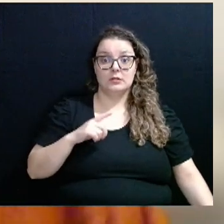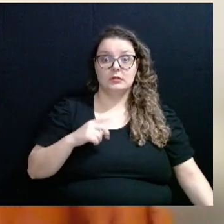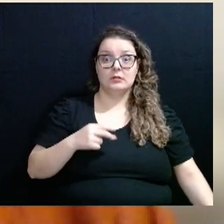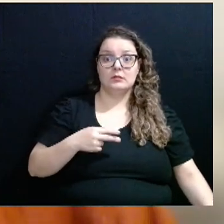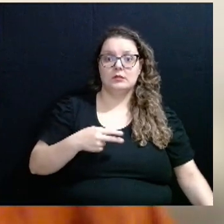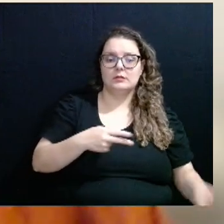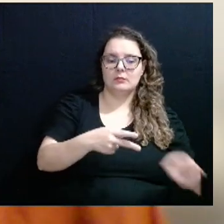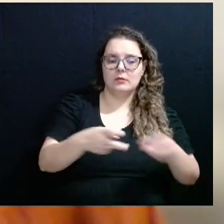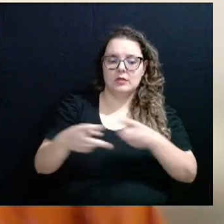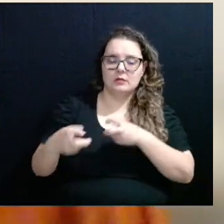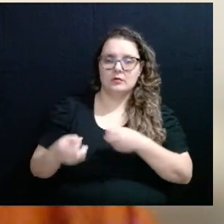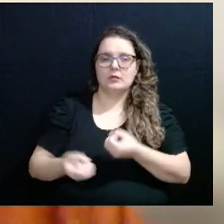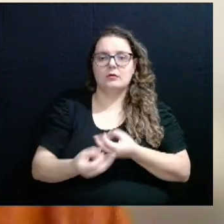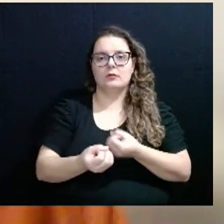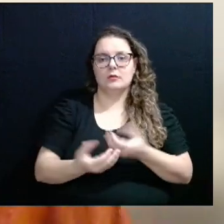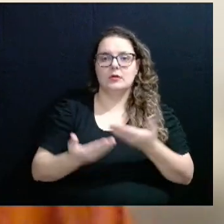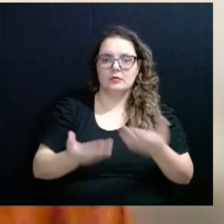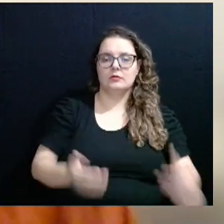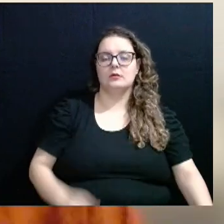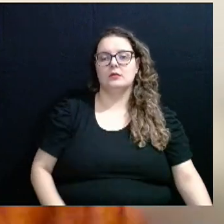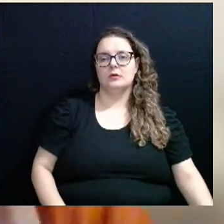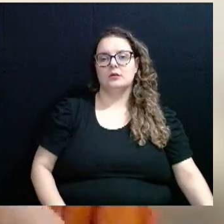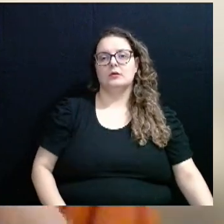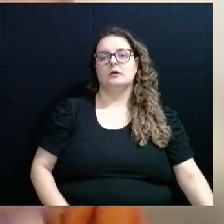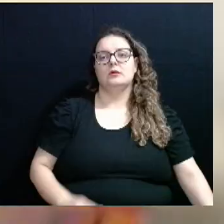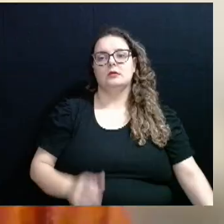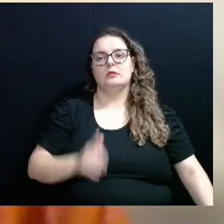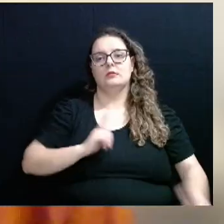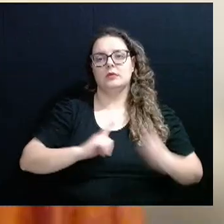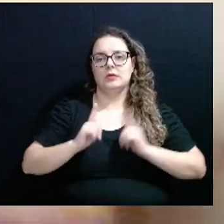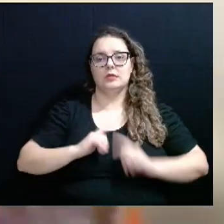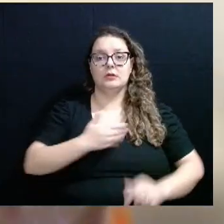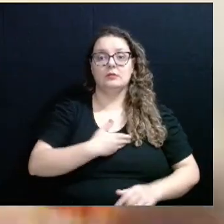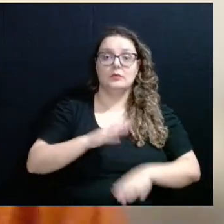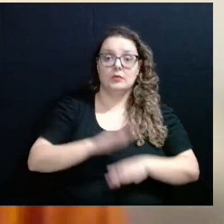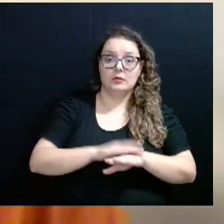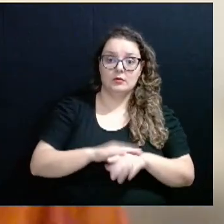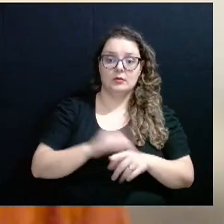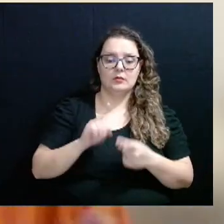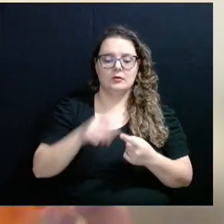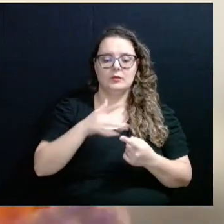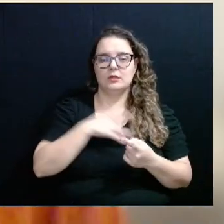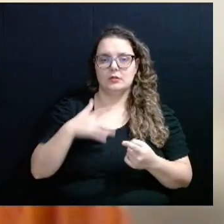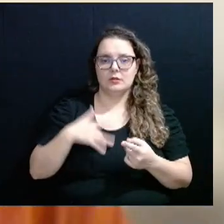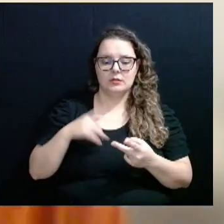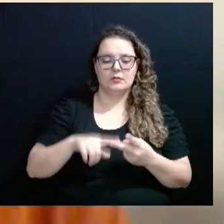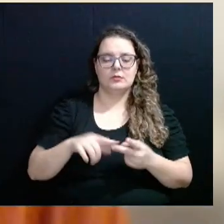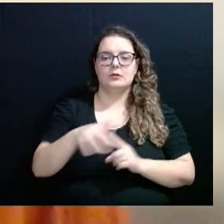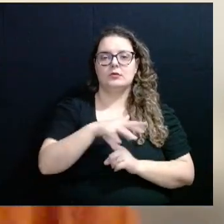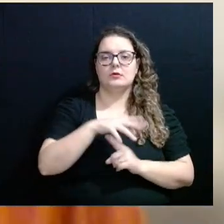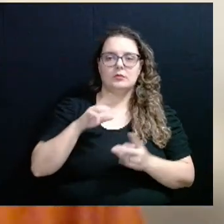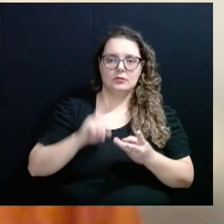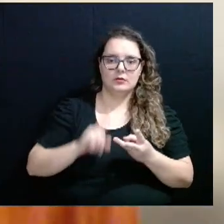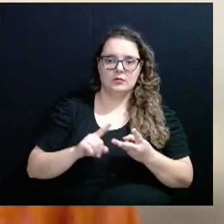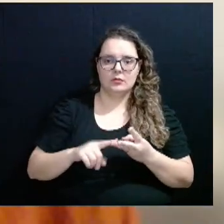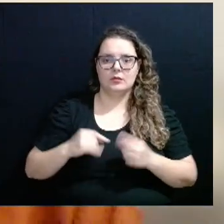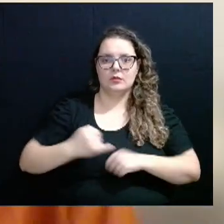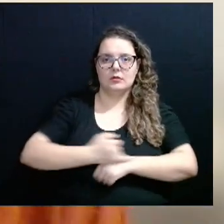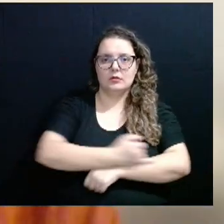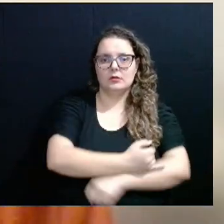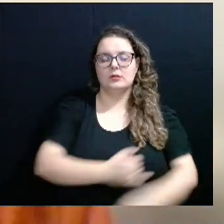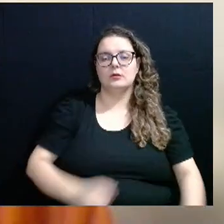dados para que a gestão pública tome providências na área de saúde, de meio ambiente e de infraestrutura.